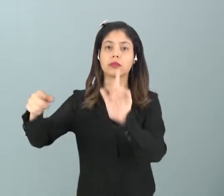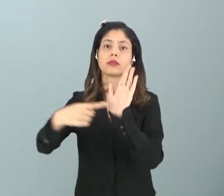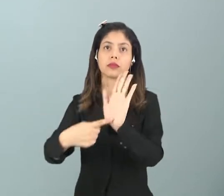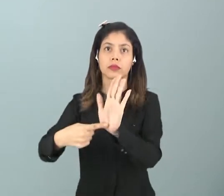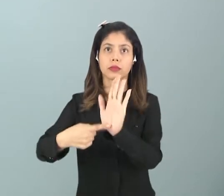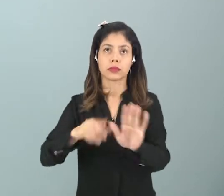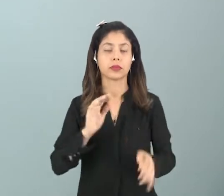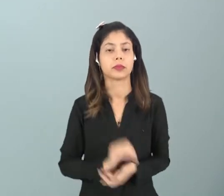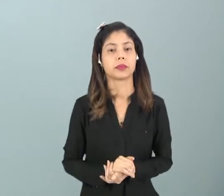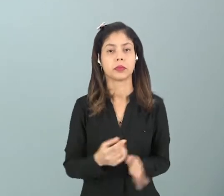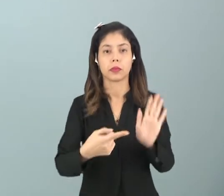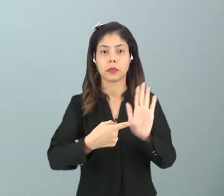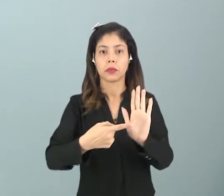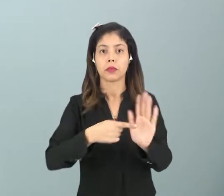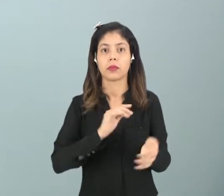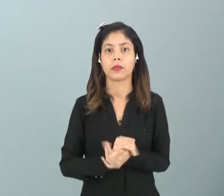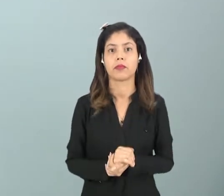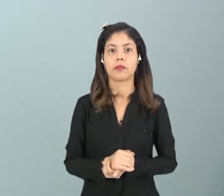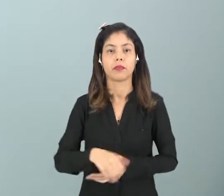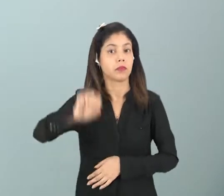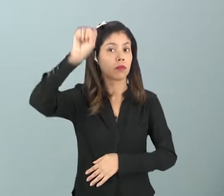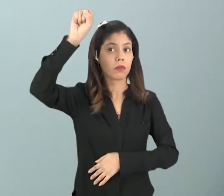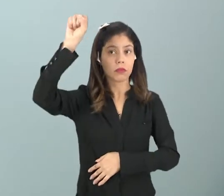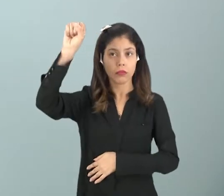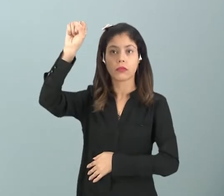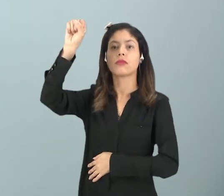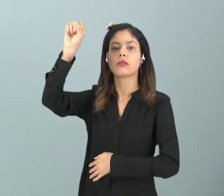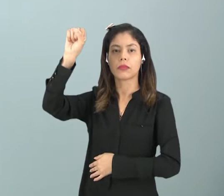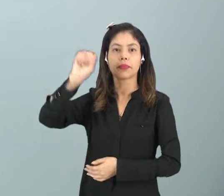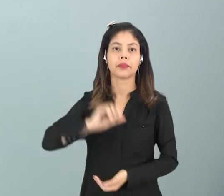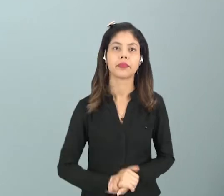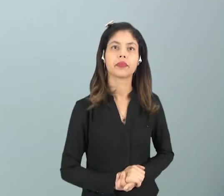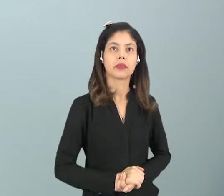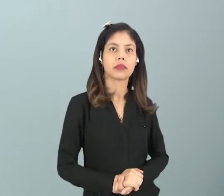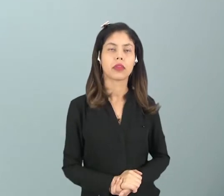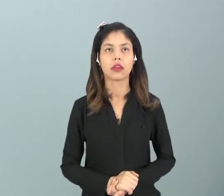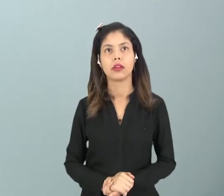aí é destacada a imagem de Nelson Mandela. Vamos continuar.